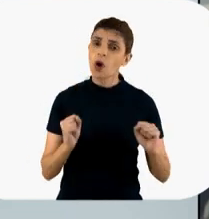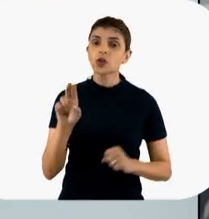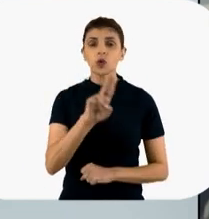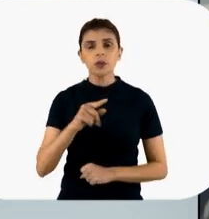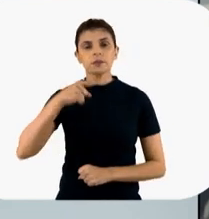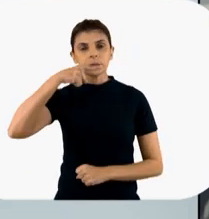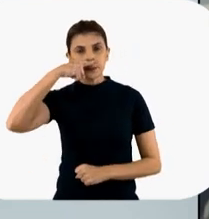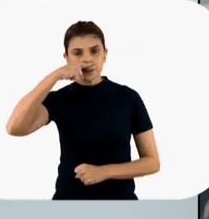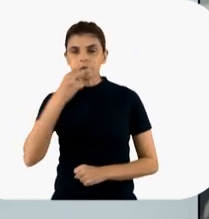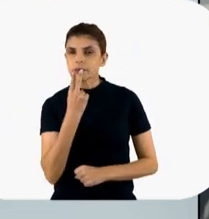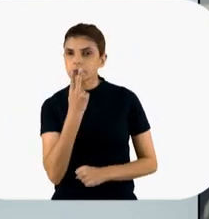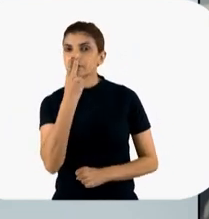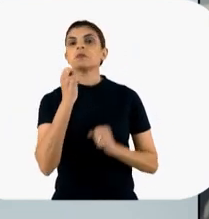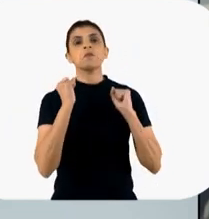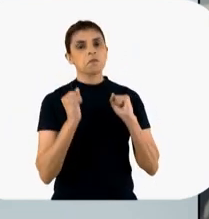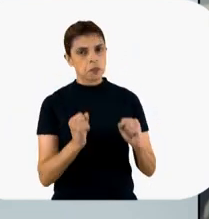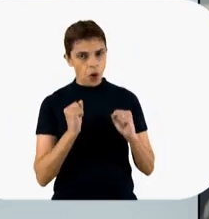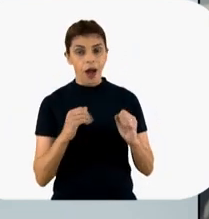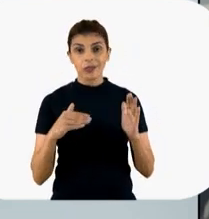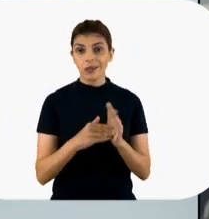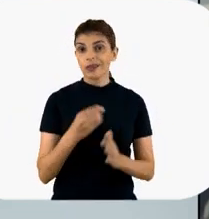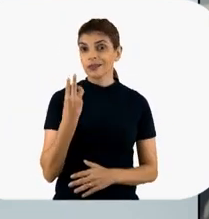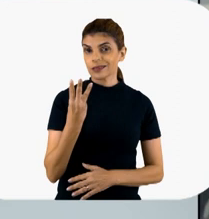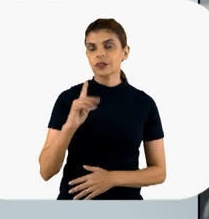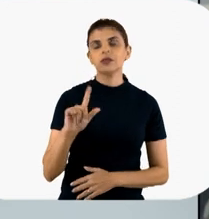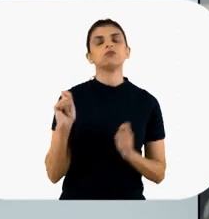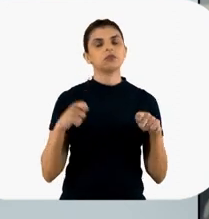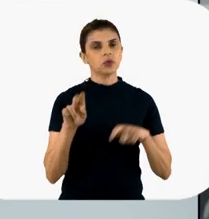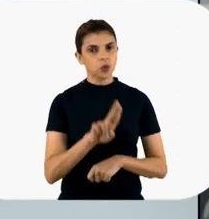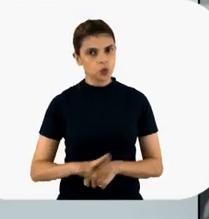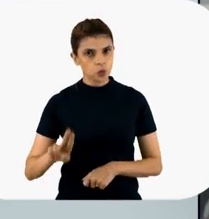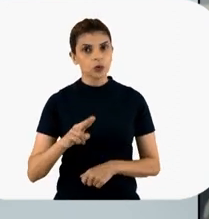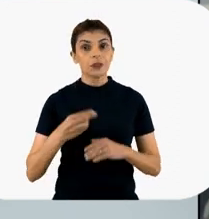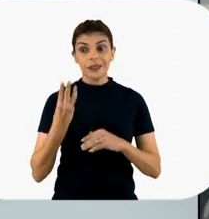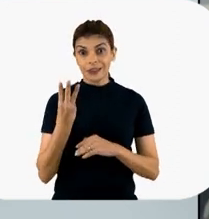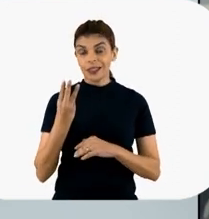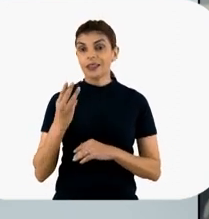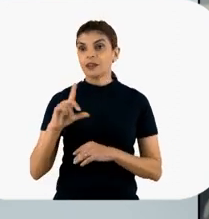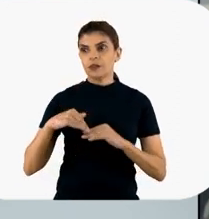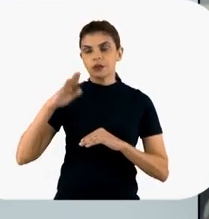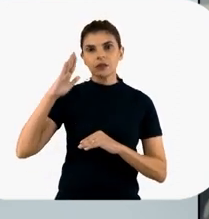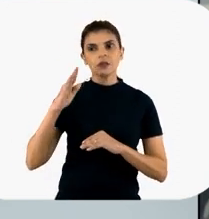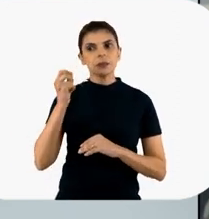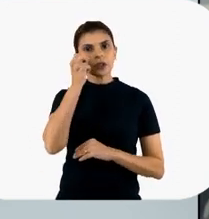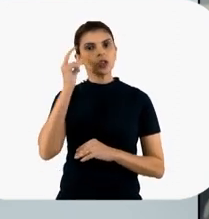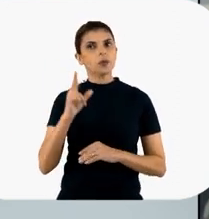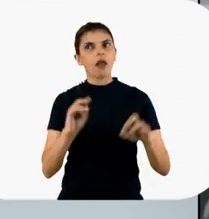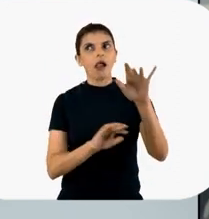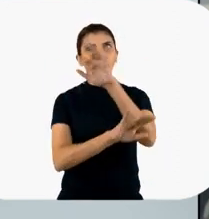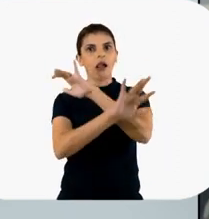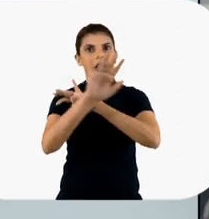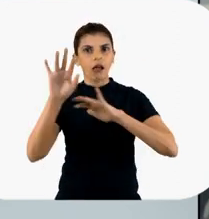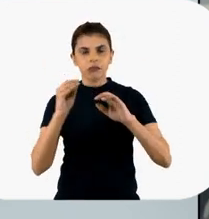pode ser usada, catéter nasal com fluxo até 3 pode ser usado, a partir de 3 a 5 precisa ficar muito